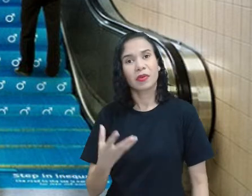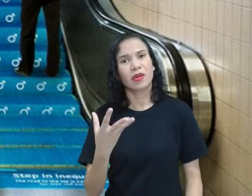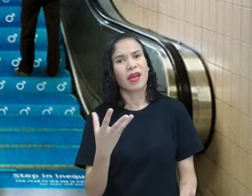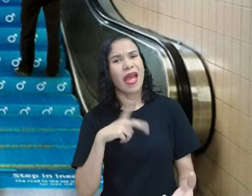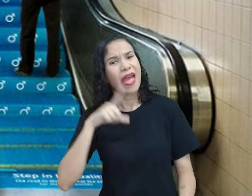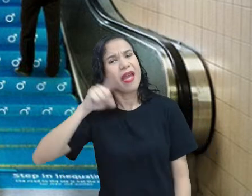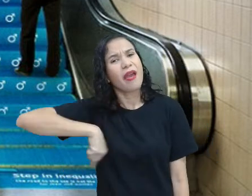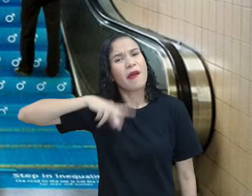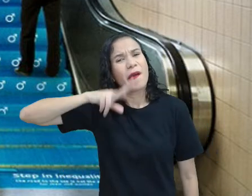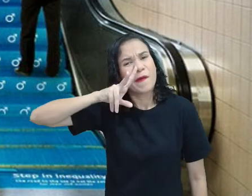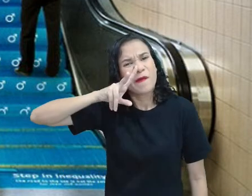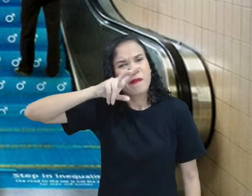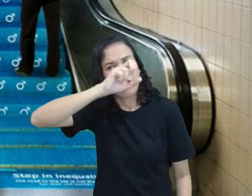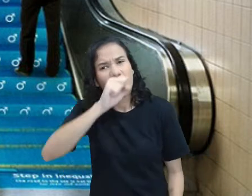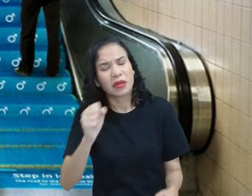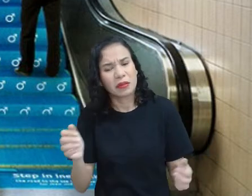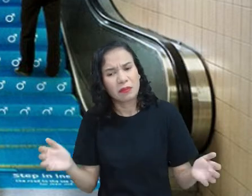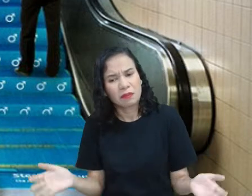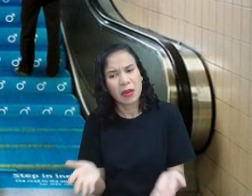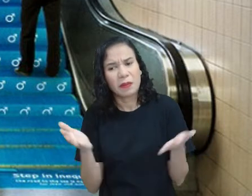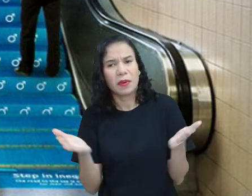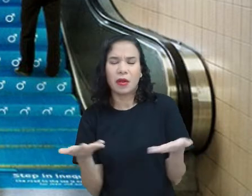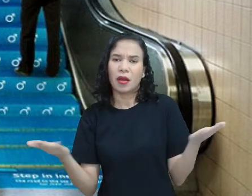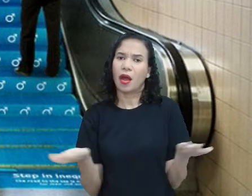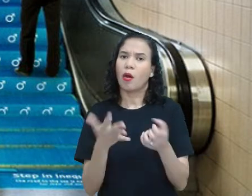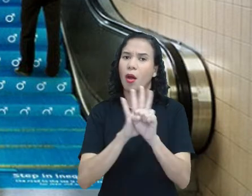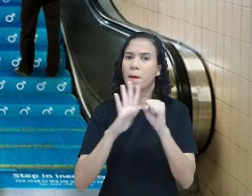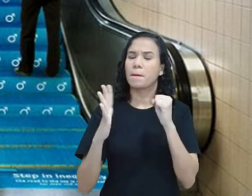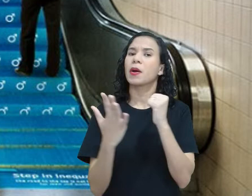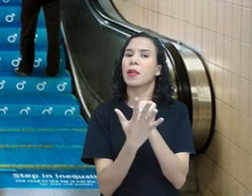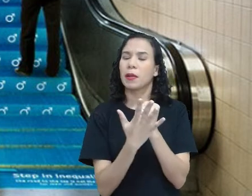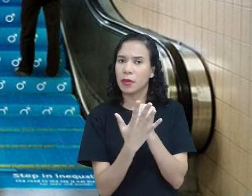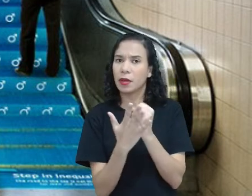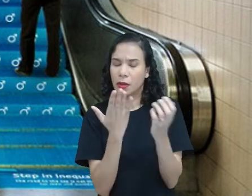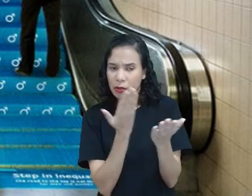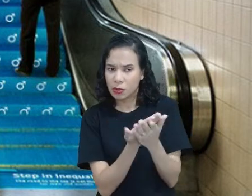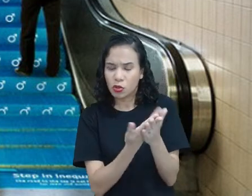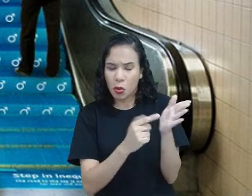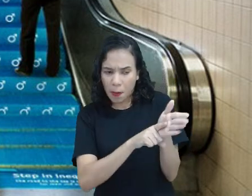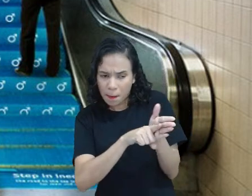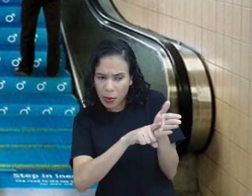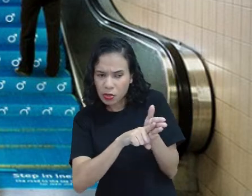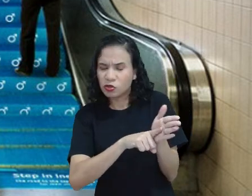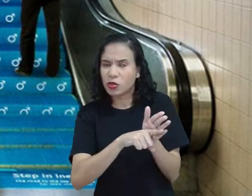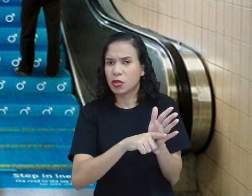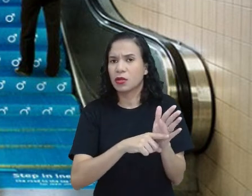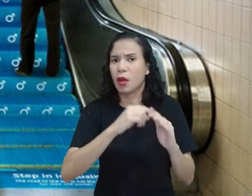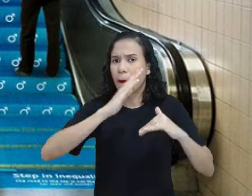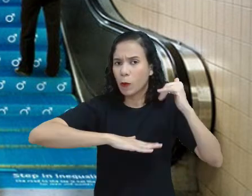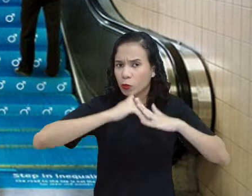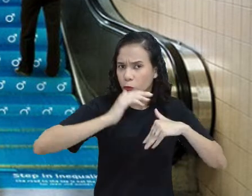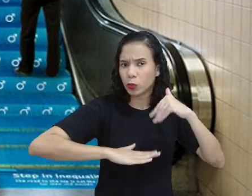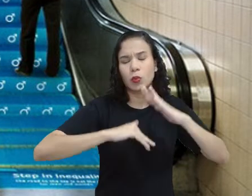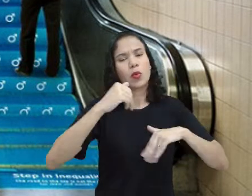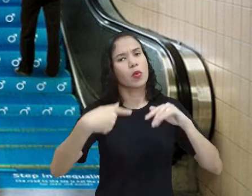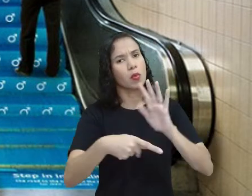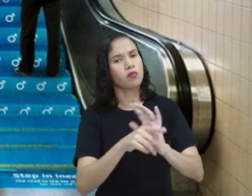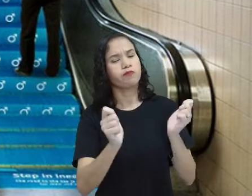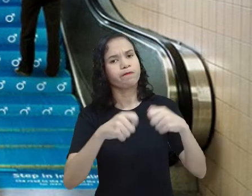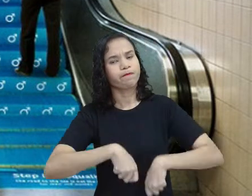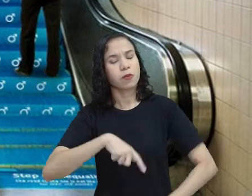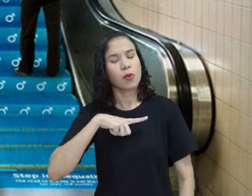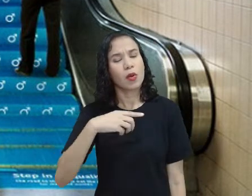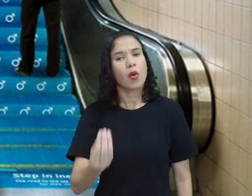muito forte de nesse tempos de pandemia, segundo estudos específicos, inclusive com órgãos competentes,